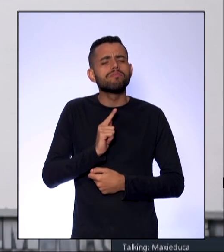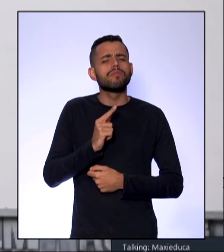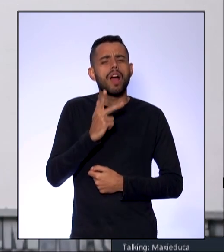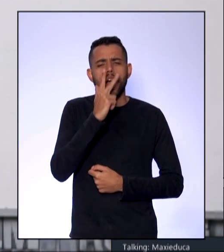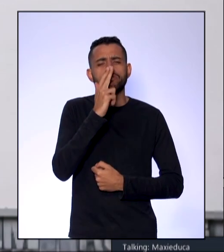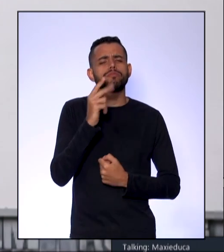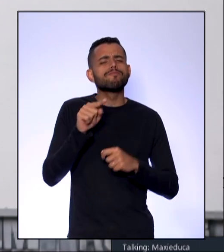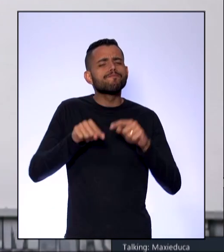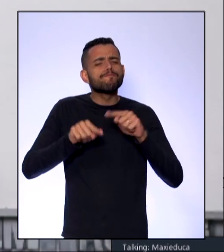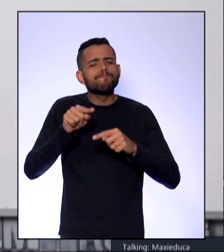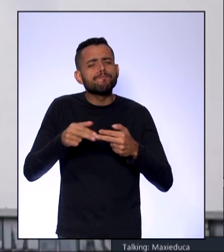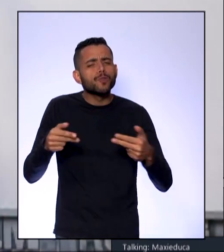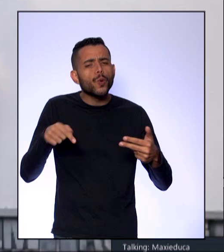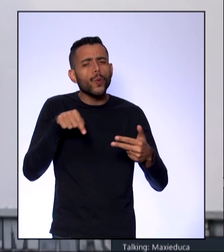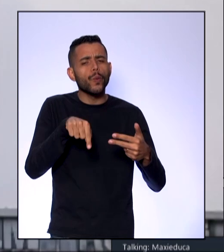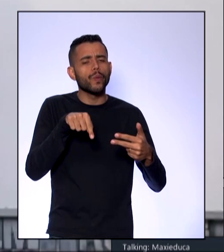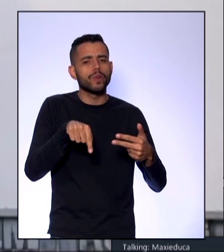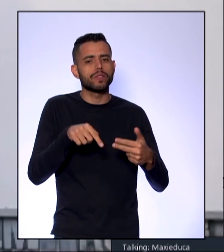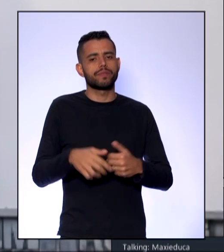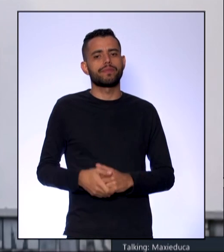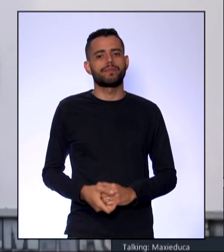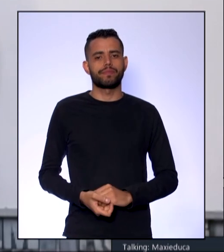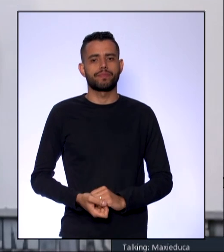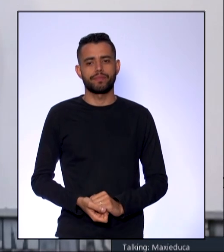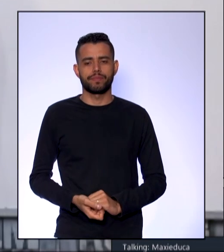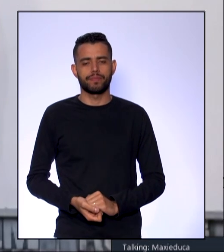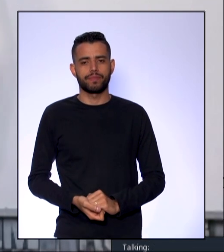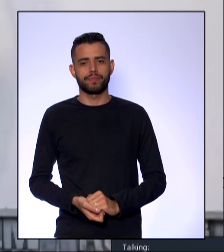vestígios de